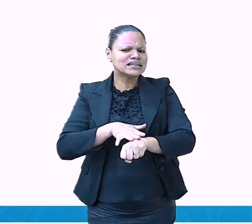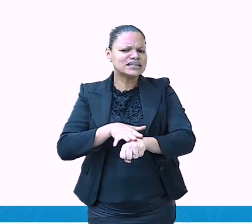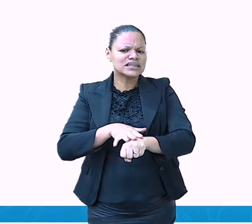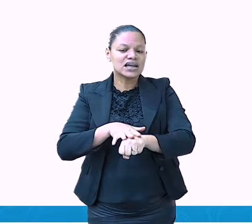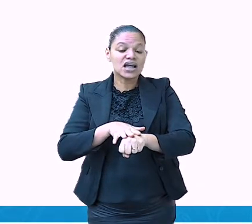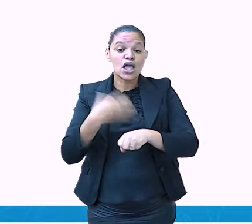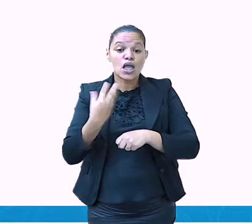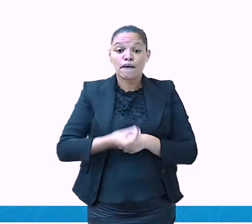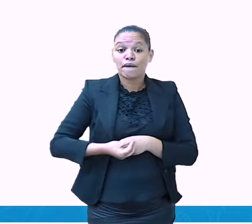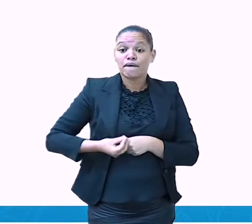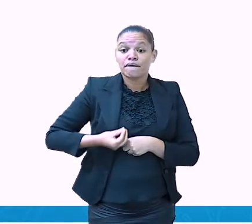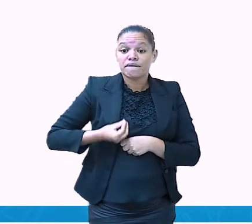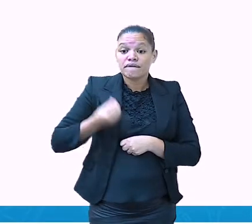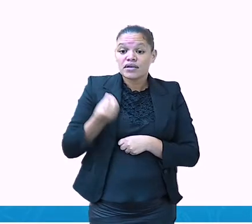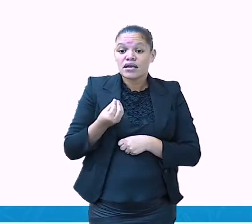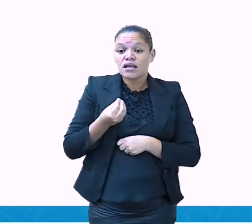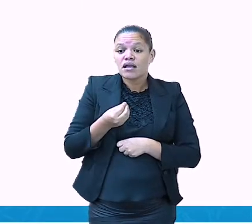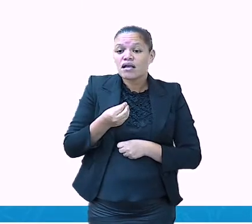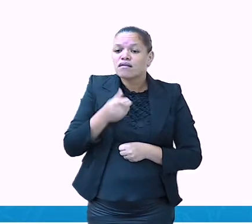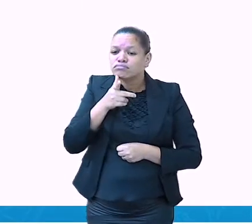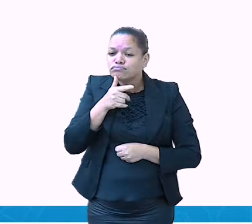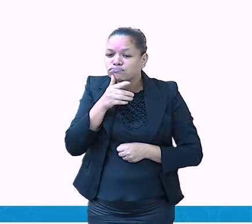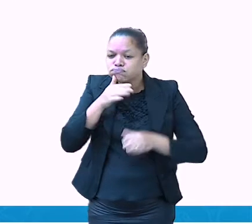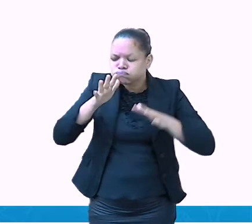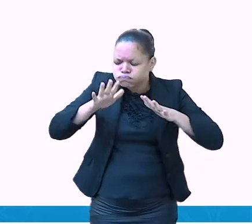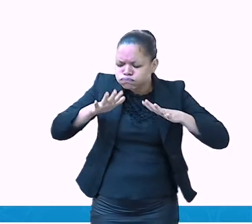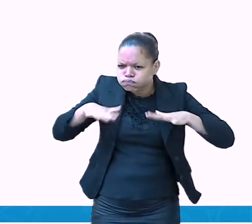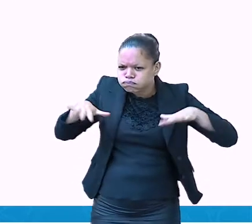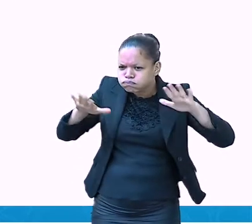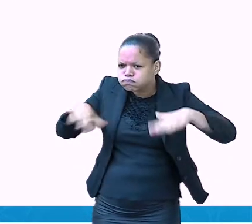e oceanos, então vivem em águas salgadas.